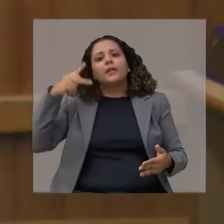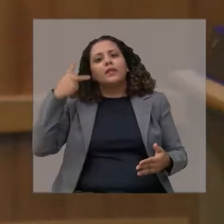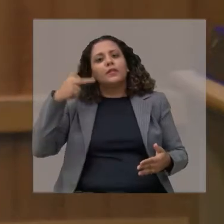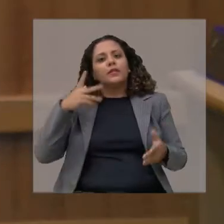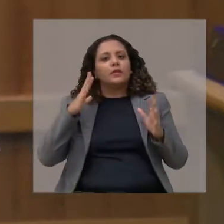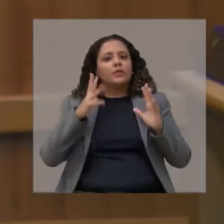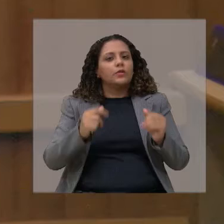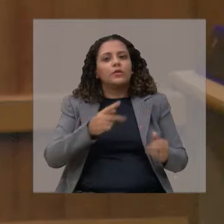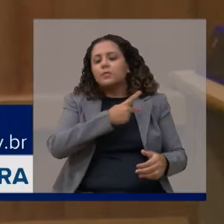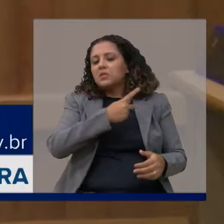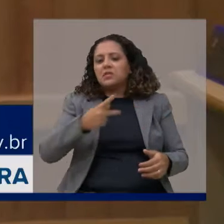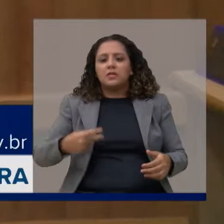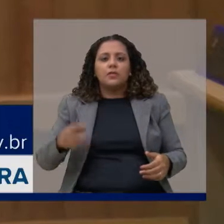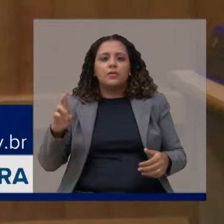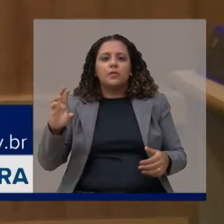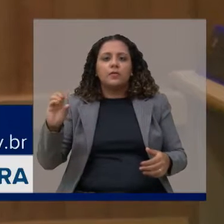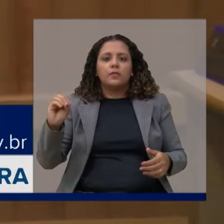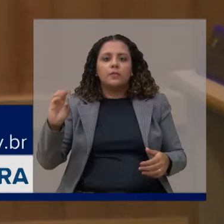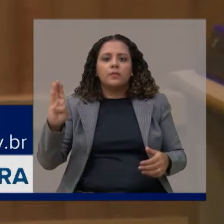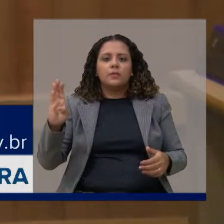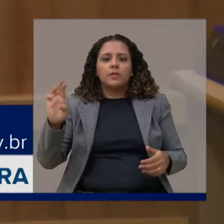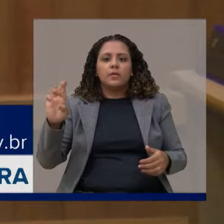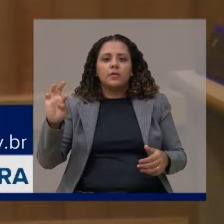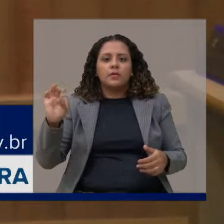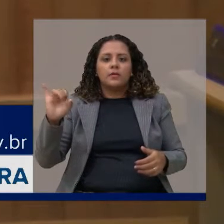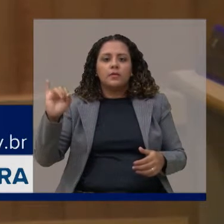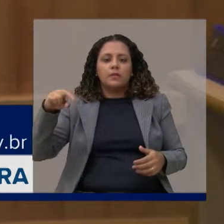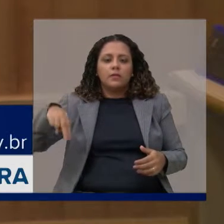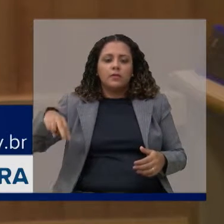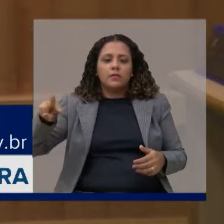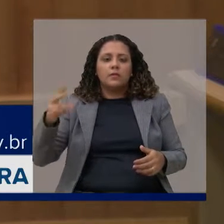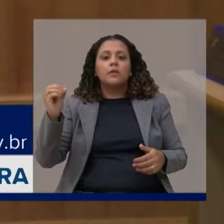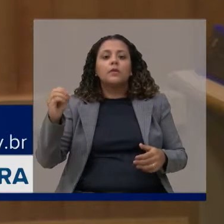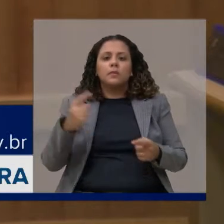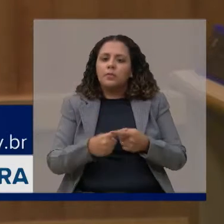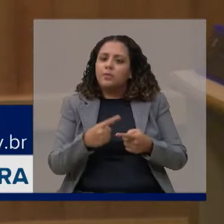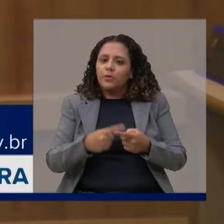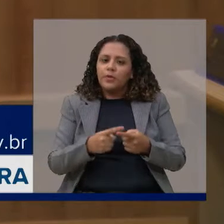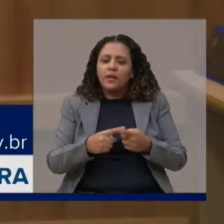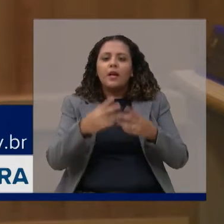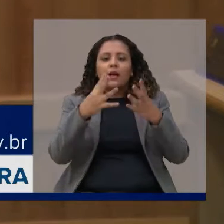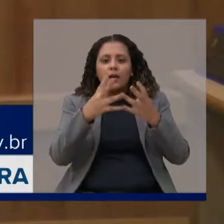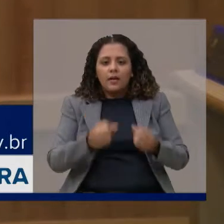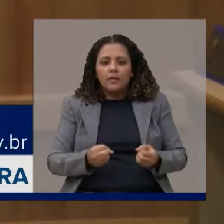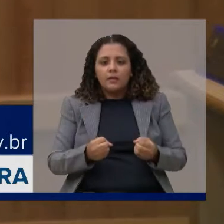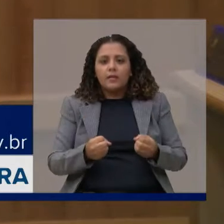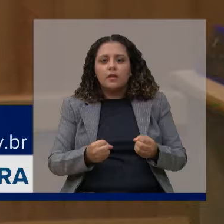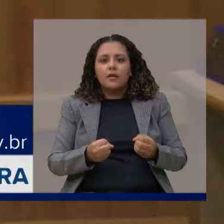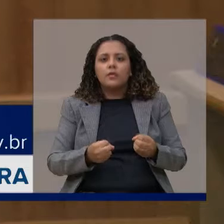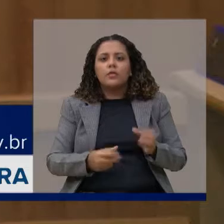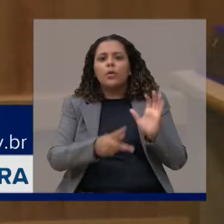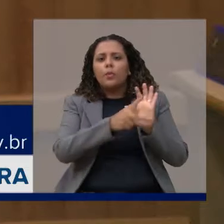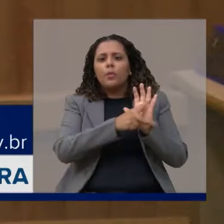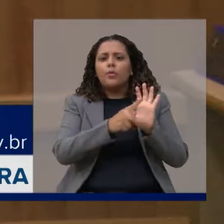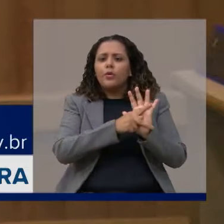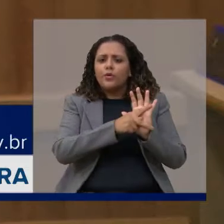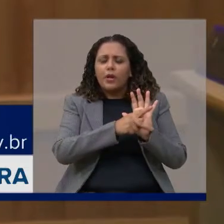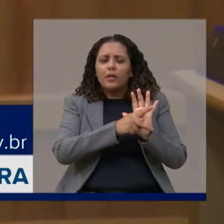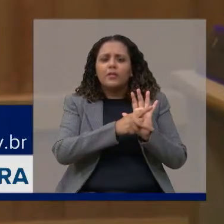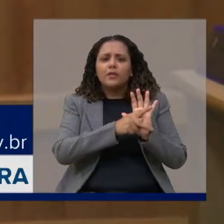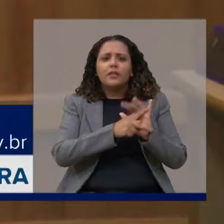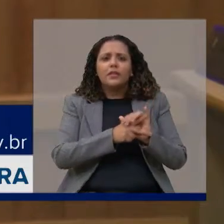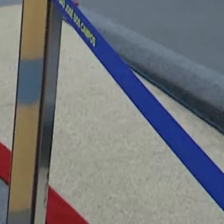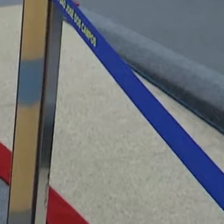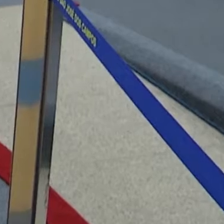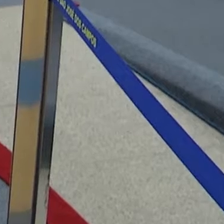Um deles, de autoria do vereador Dr. José Cláudio, institui o dia 26 de fevereiro como o Dia do Profissional da Saúde de São José